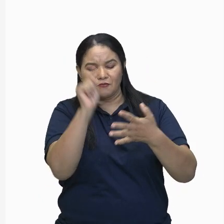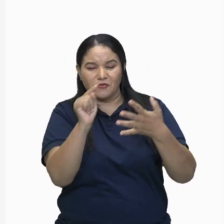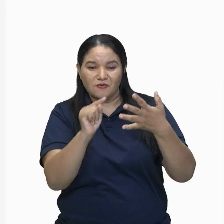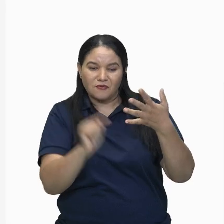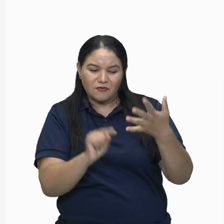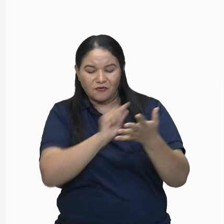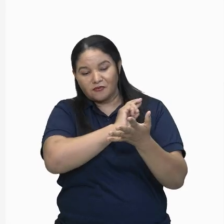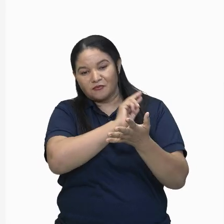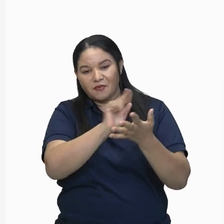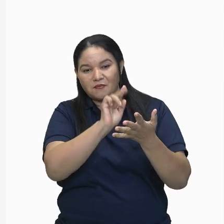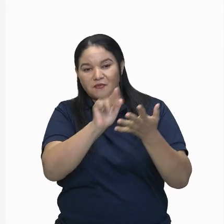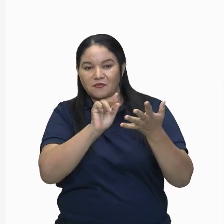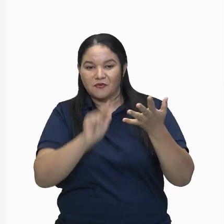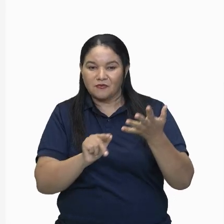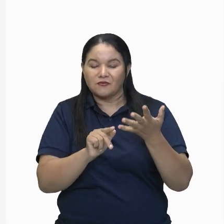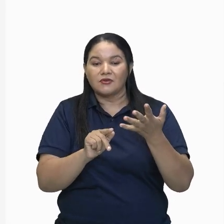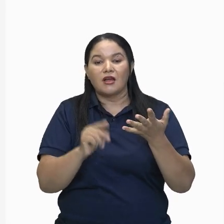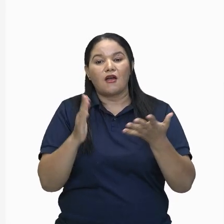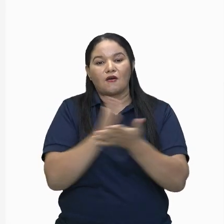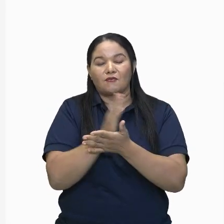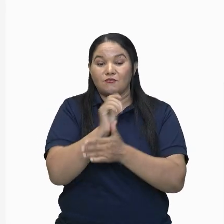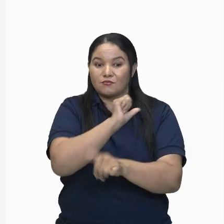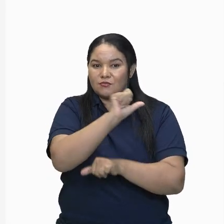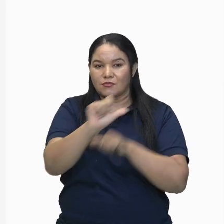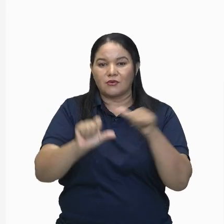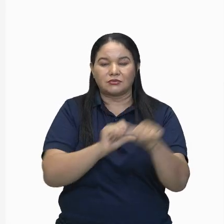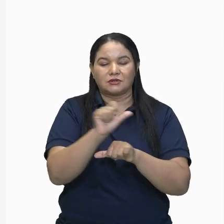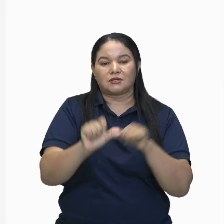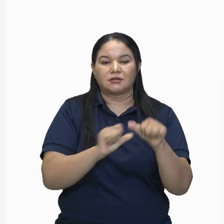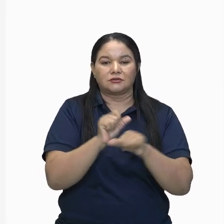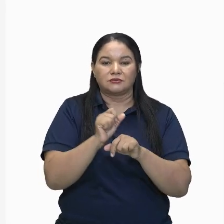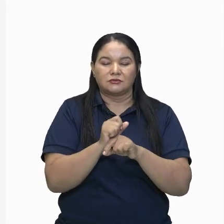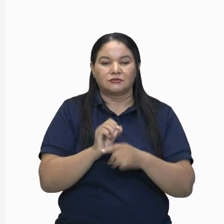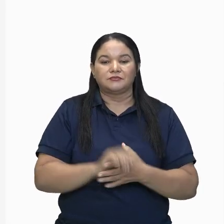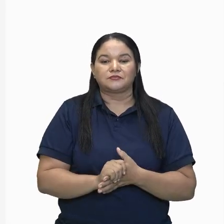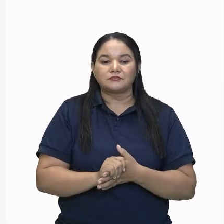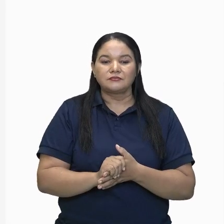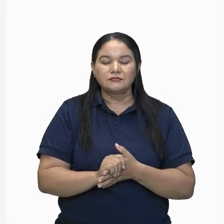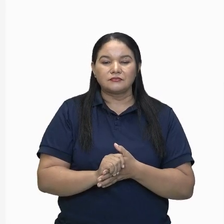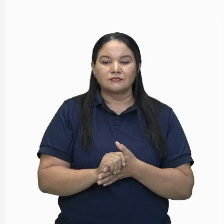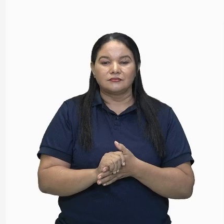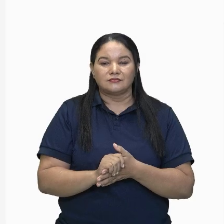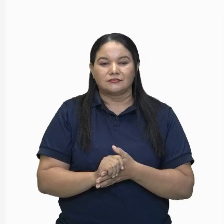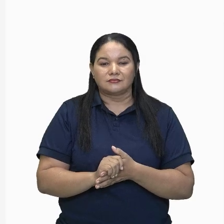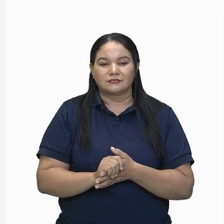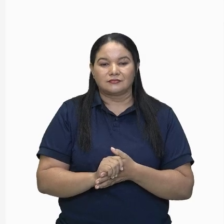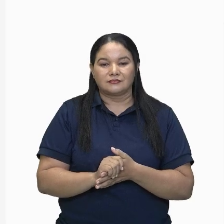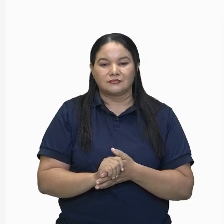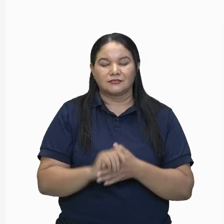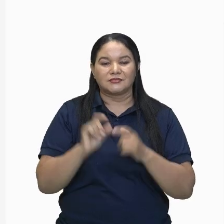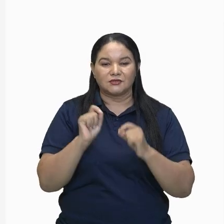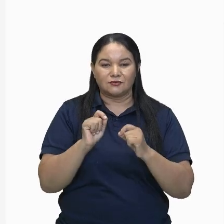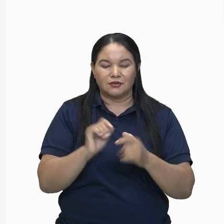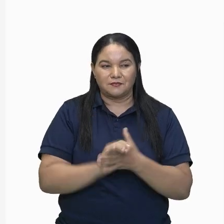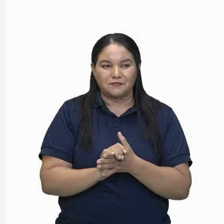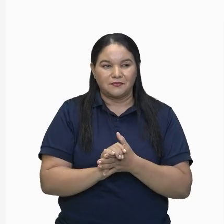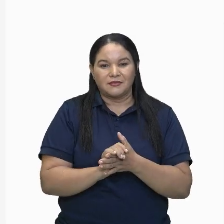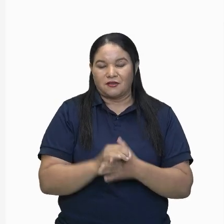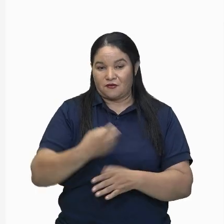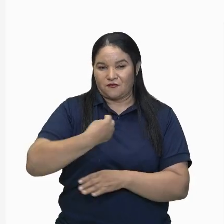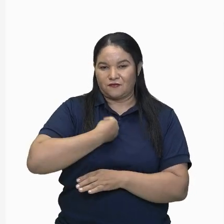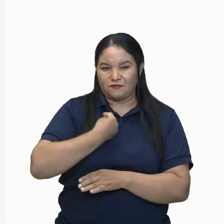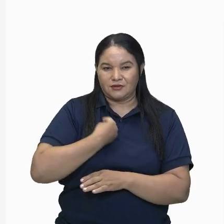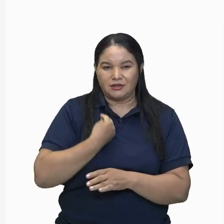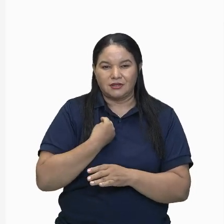seja, abandonando os valores oriundos de uma visão covarde da vida